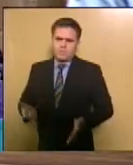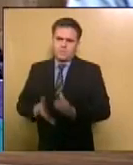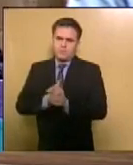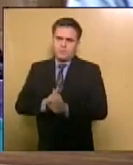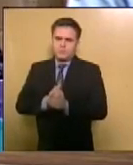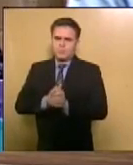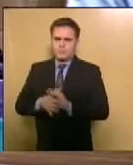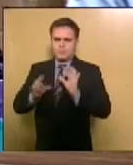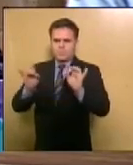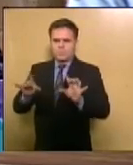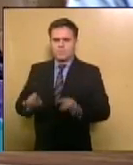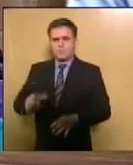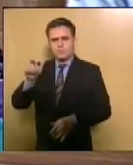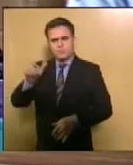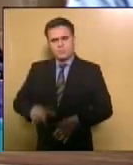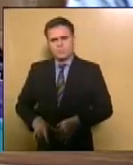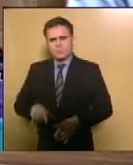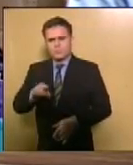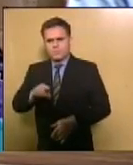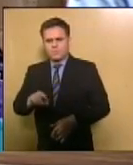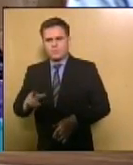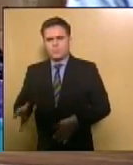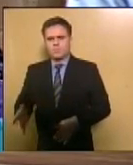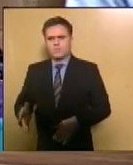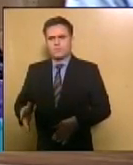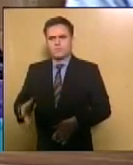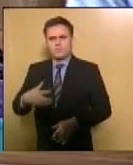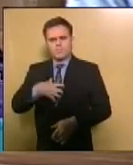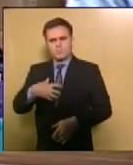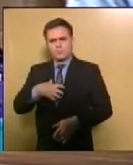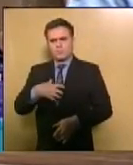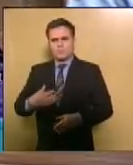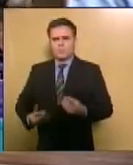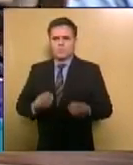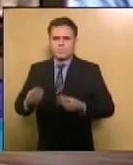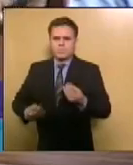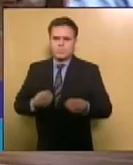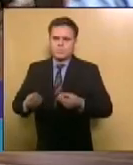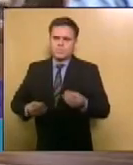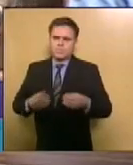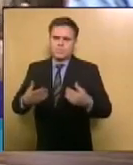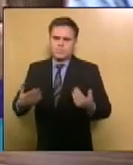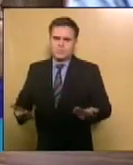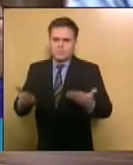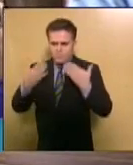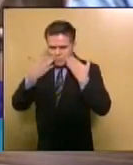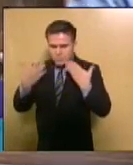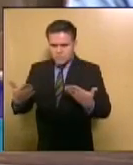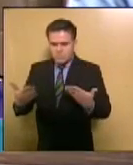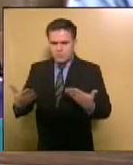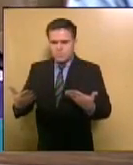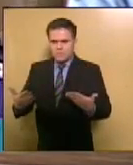elogiar realmente vocês foram muito técnicos muito sensatos na apresentação